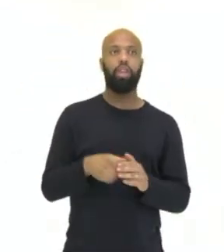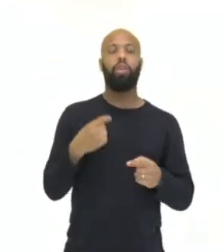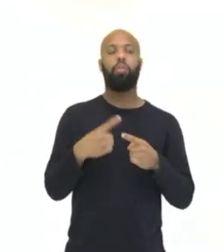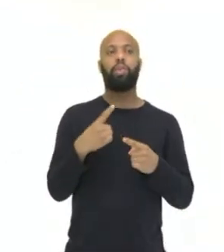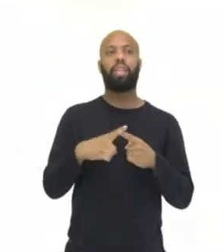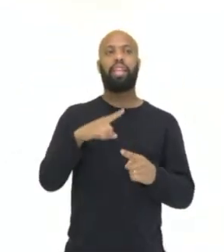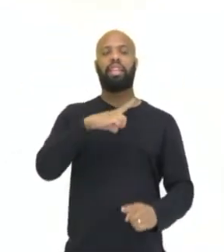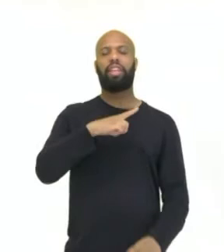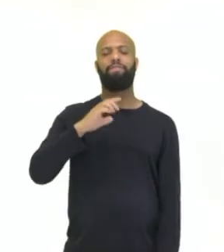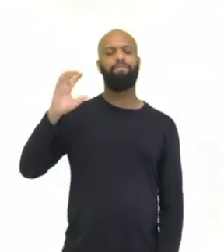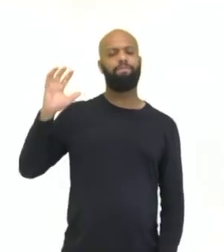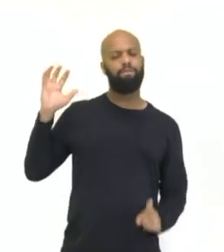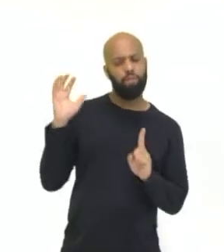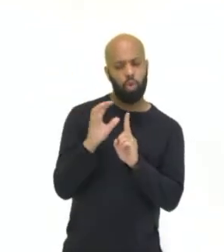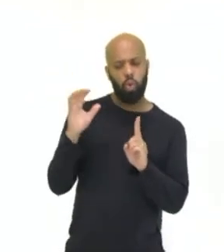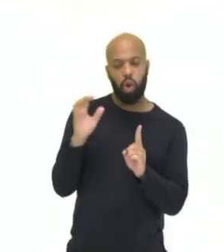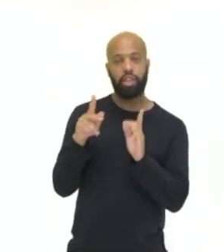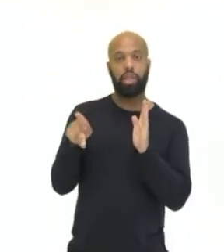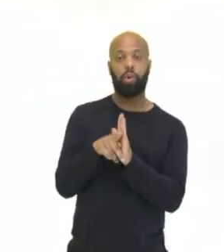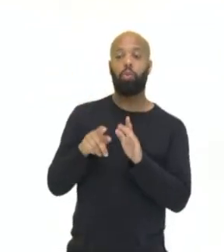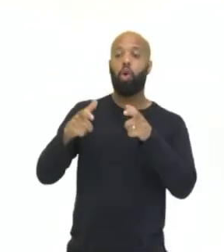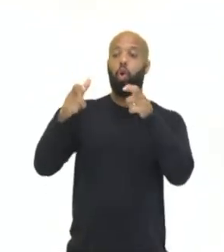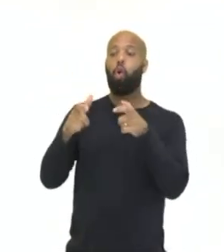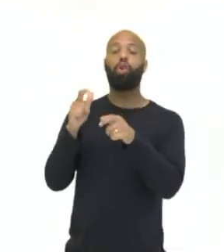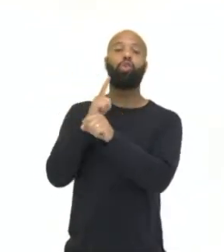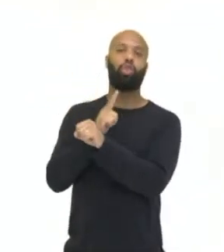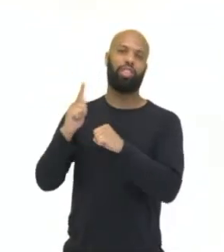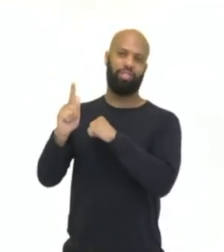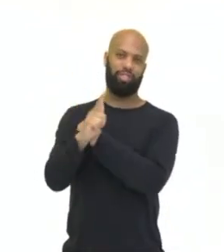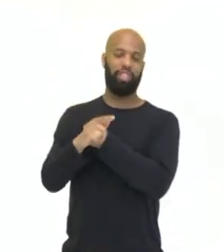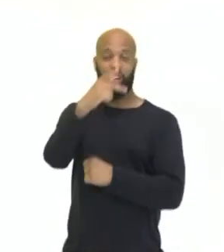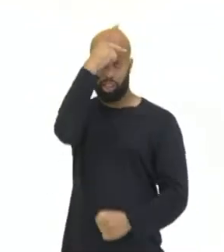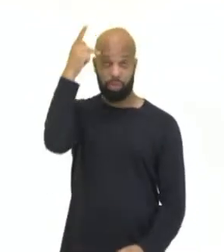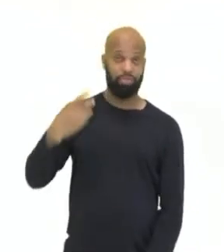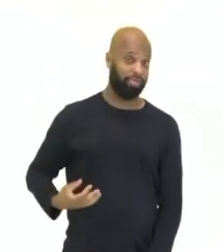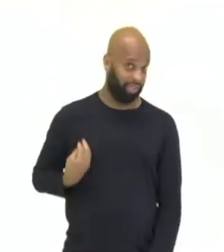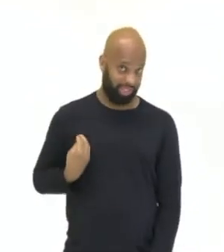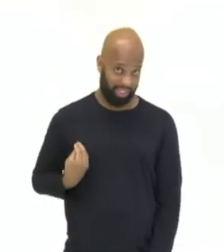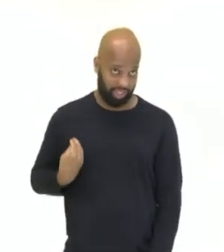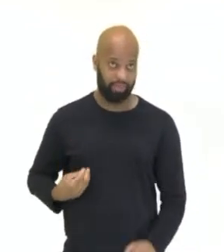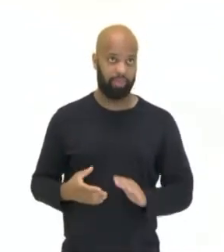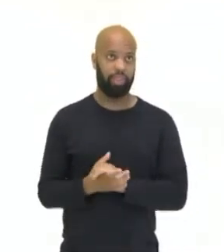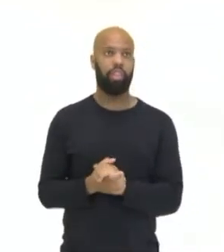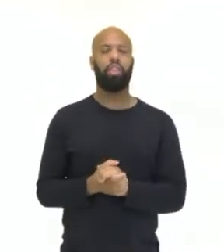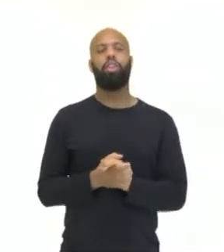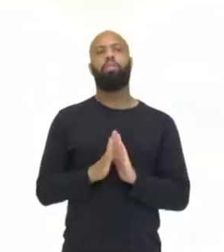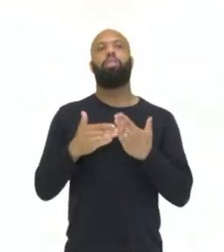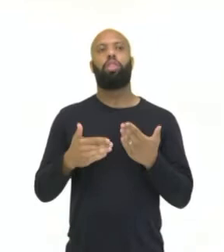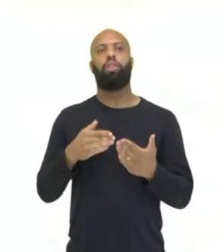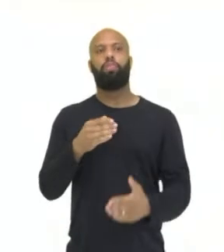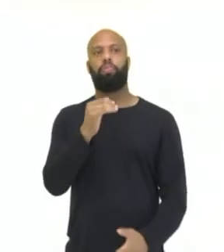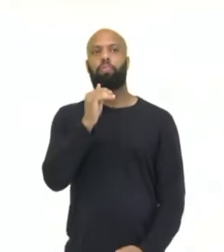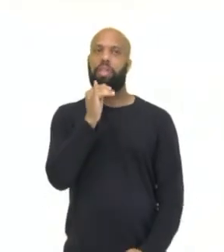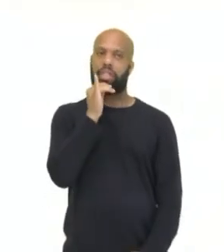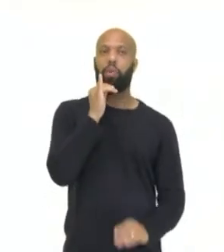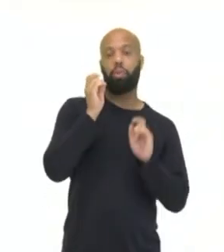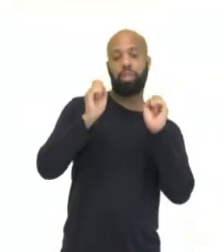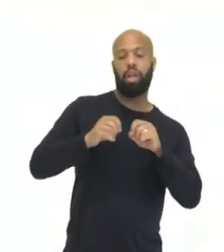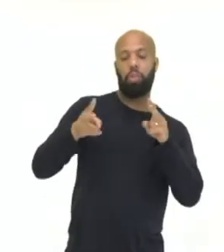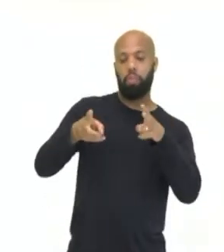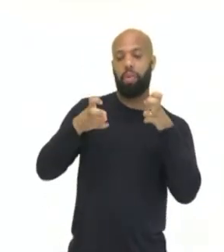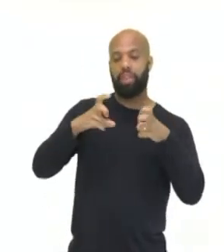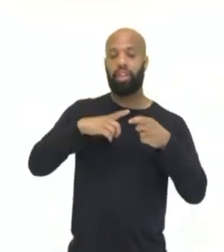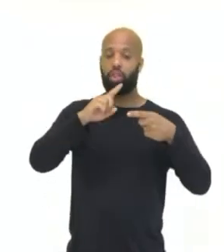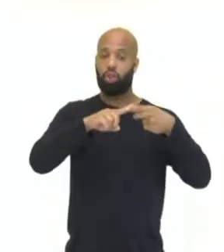sofre forte influência do espaço geográfico, onde a pessoa mora, por exemplo, né? Então, pode ser percebida por dois